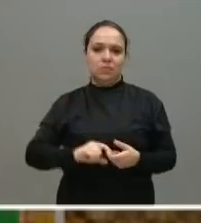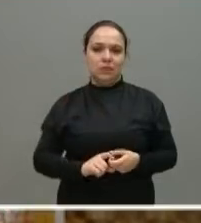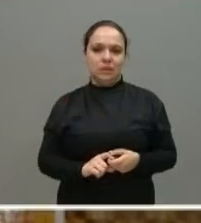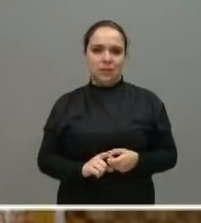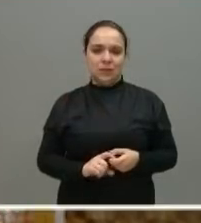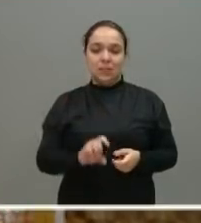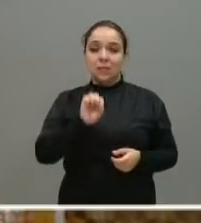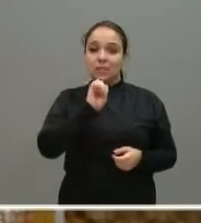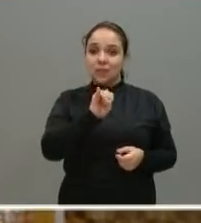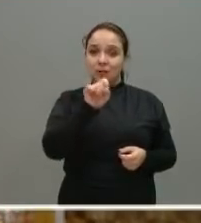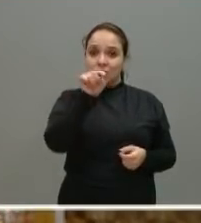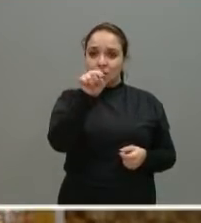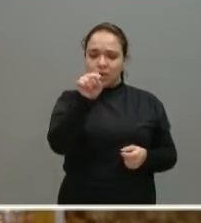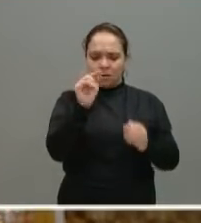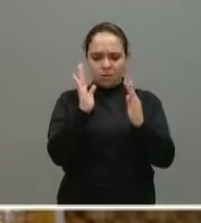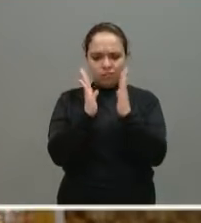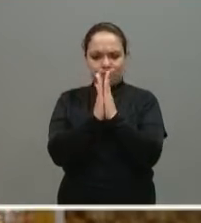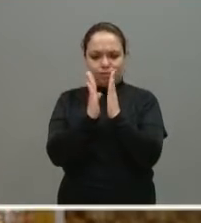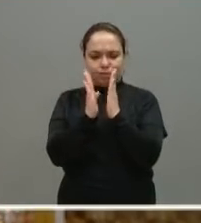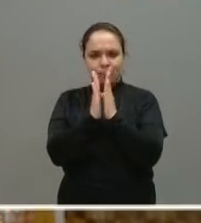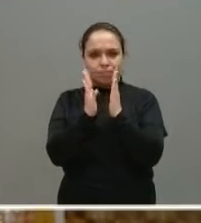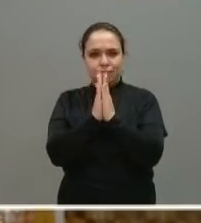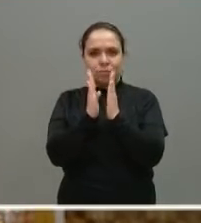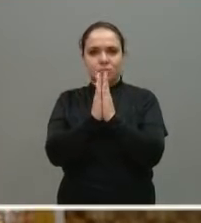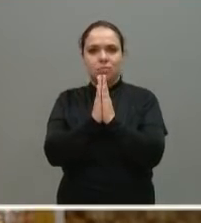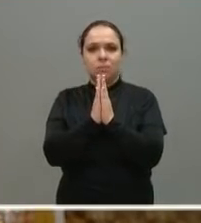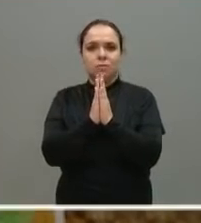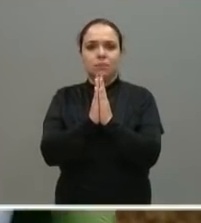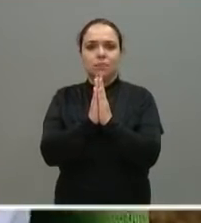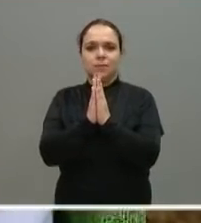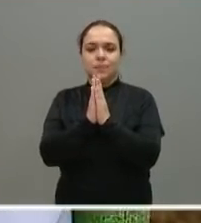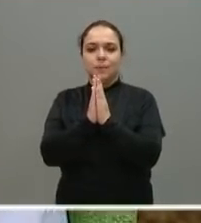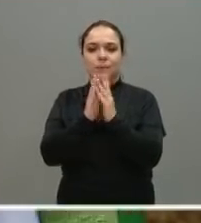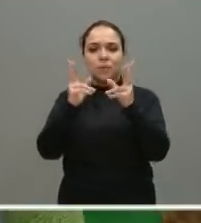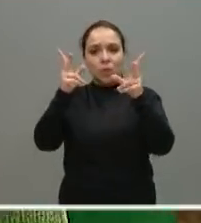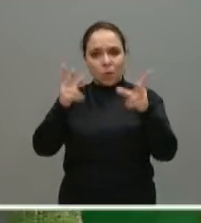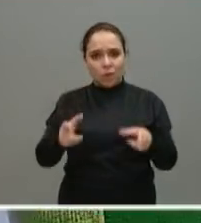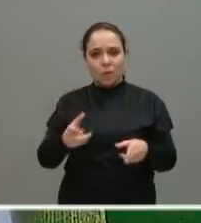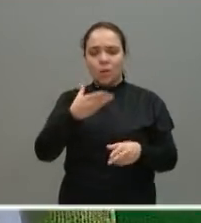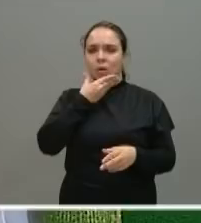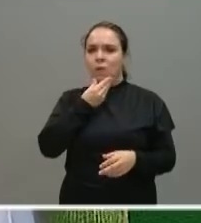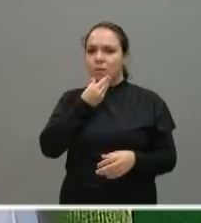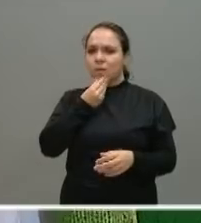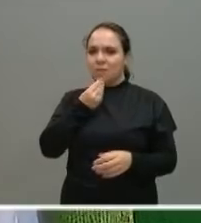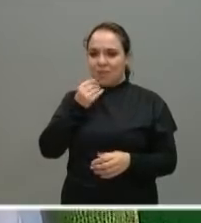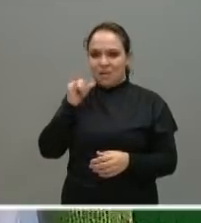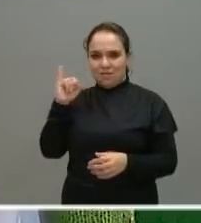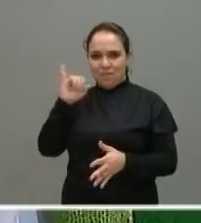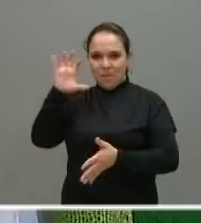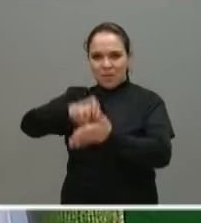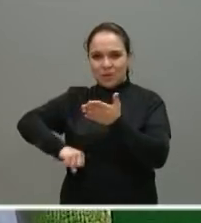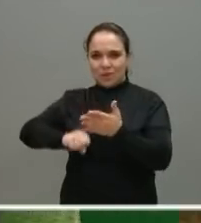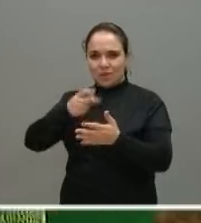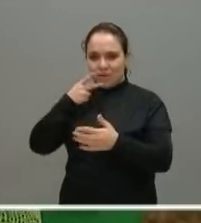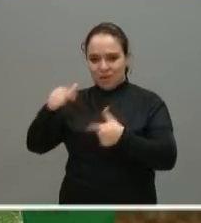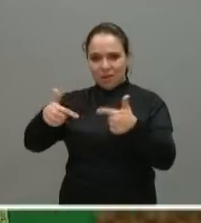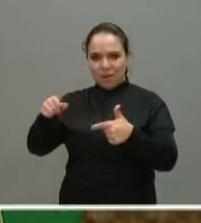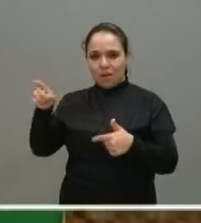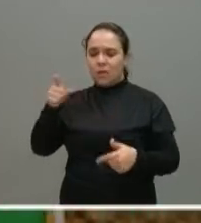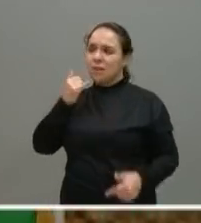Se você coloca a sua prece, sua oração, como aquele homem, eu sou um pecador, tenha misericórdia de